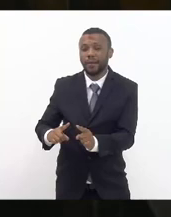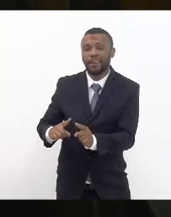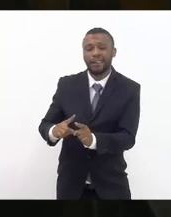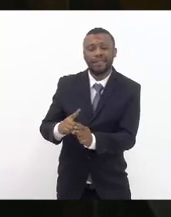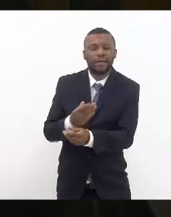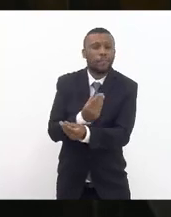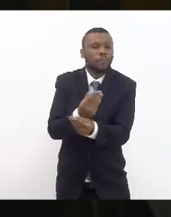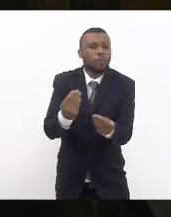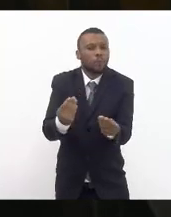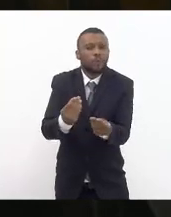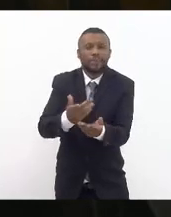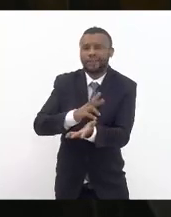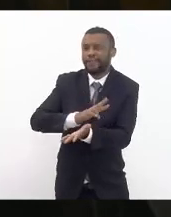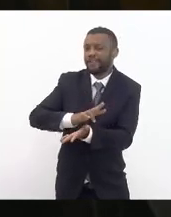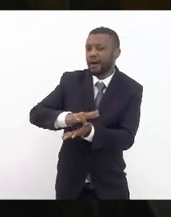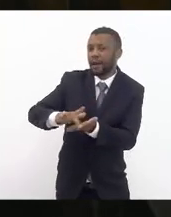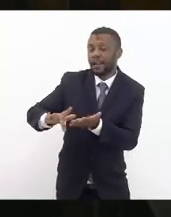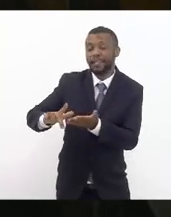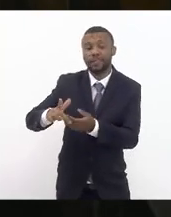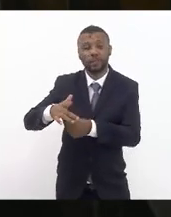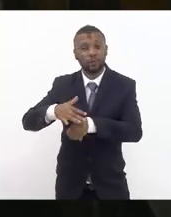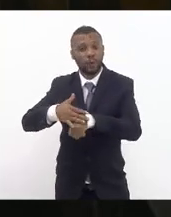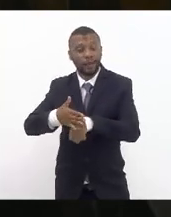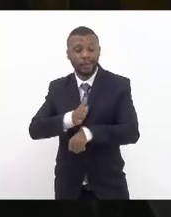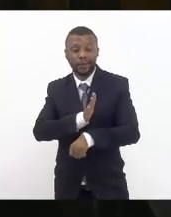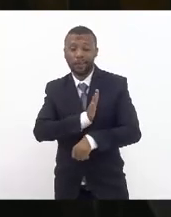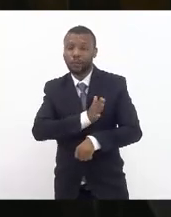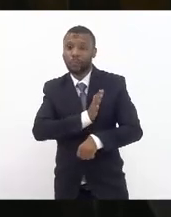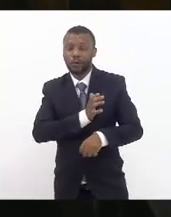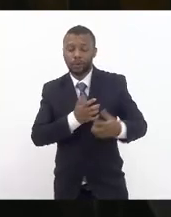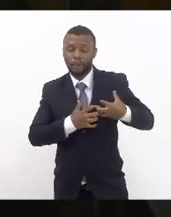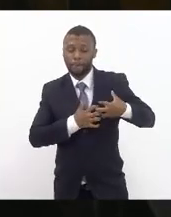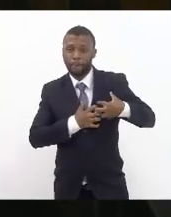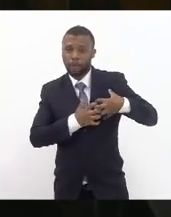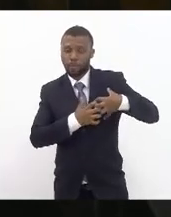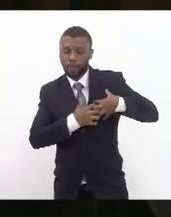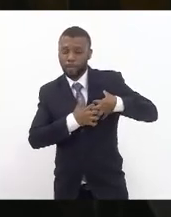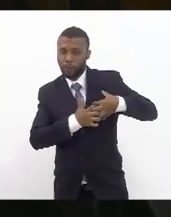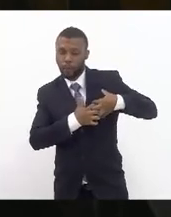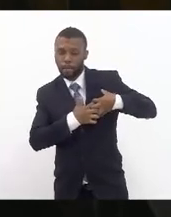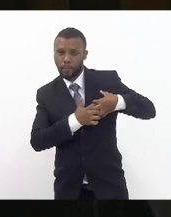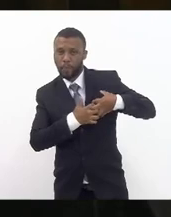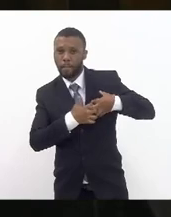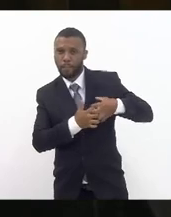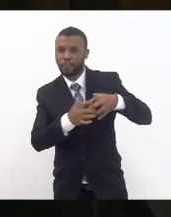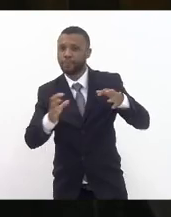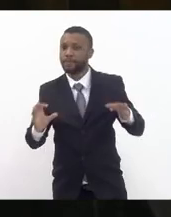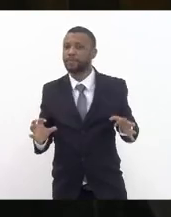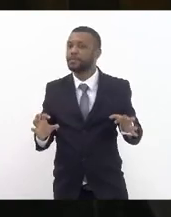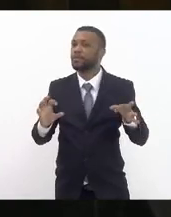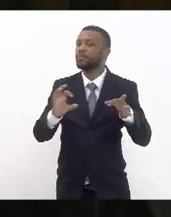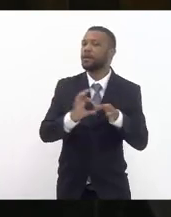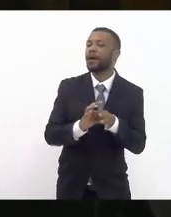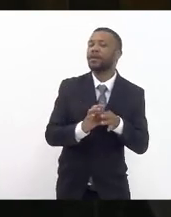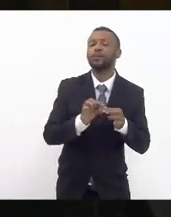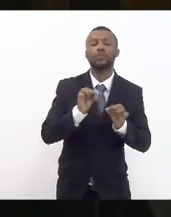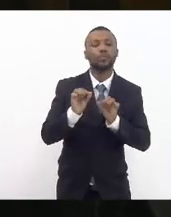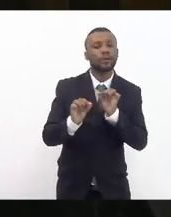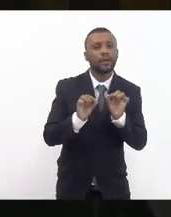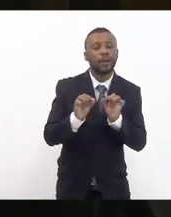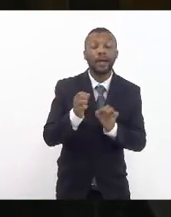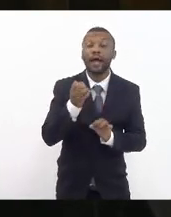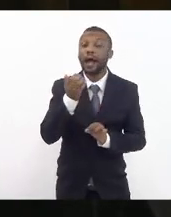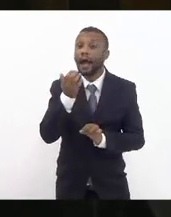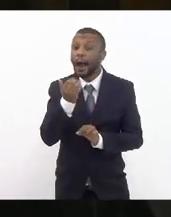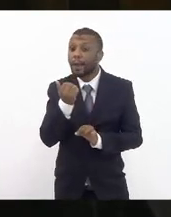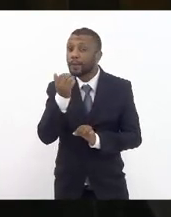muitas e muitas doenças cardíacas derivam exatamente da